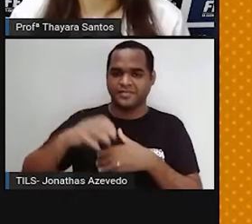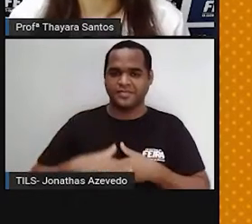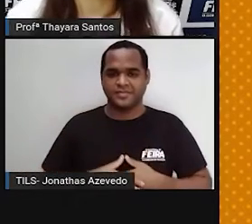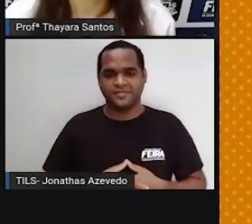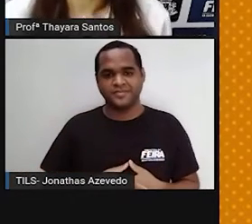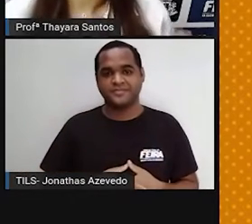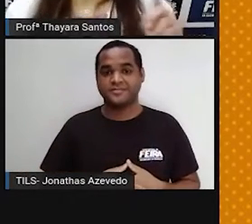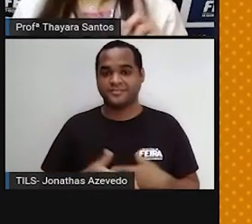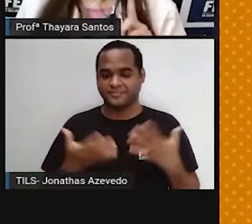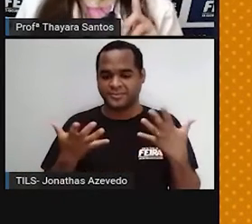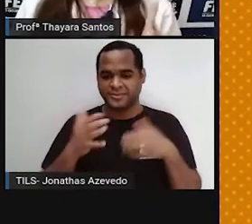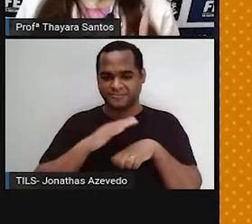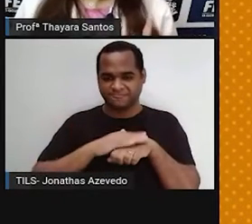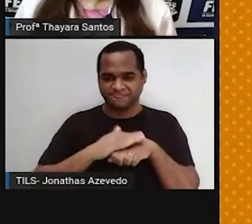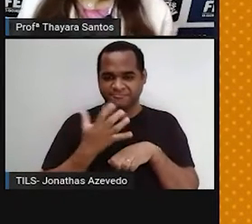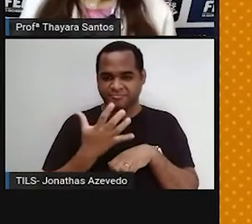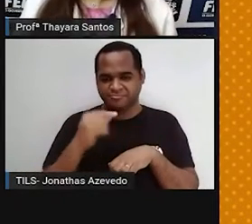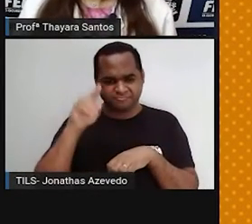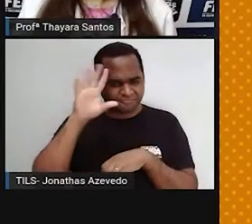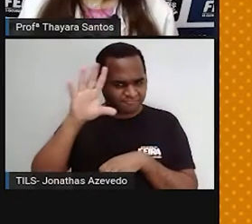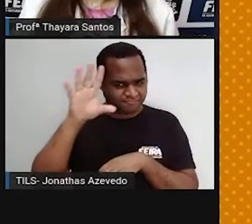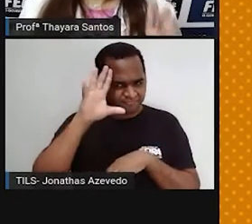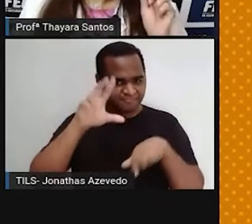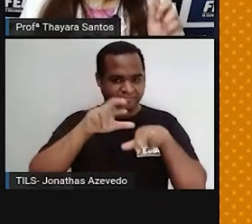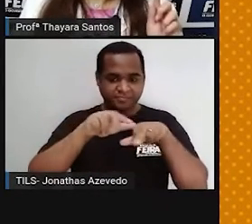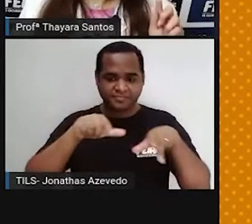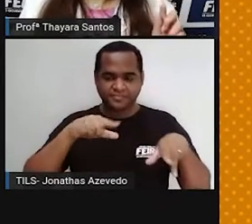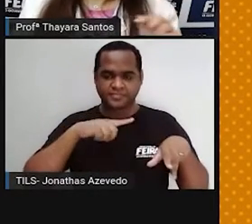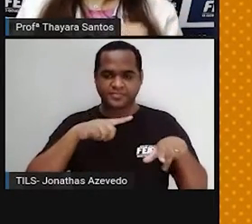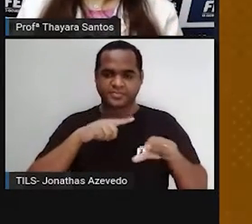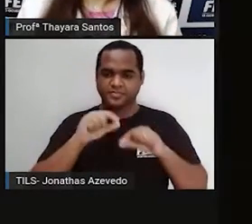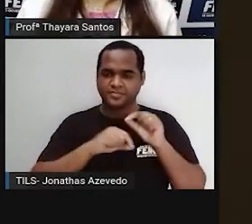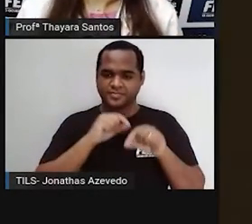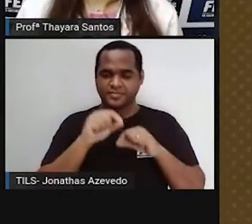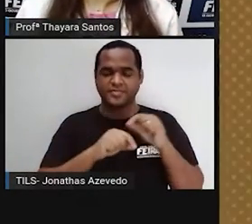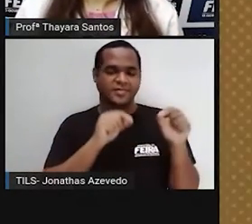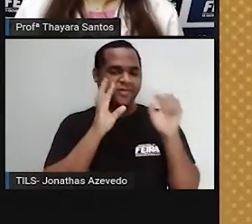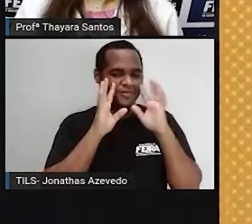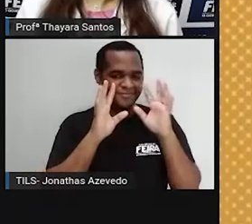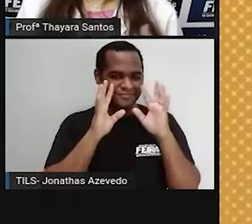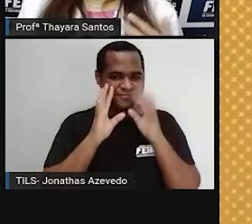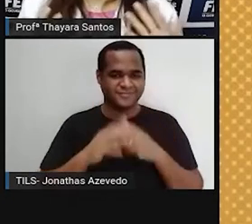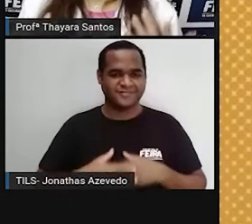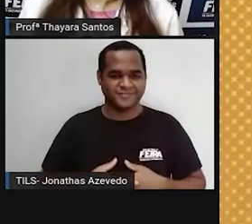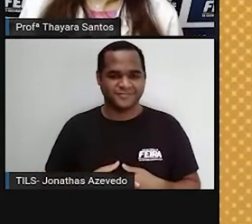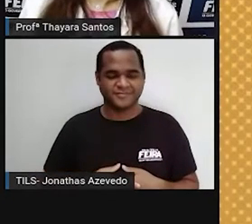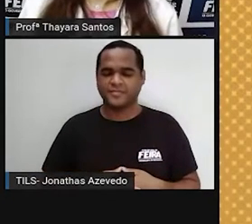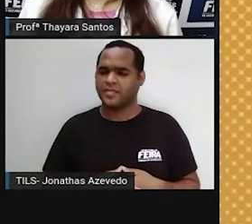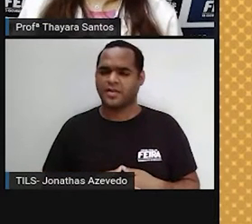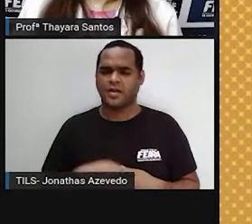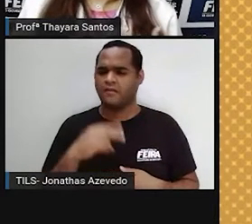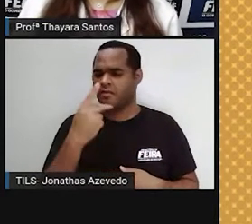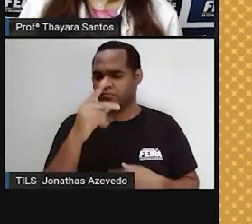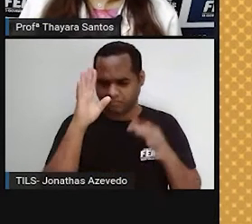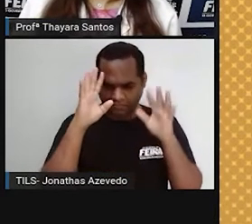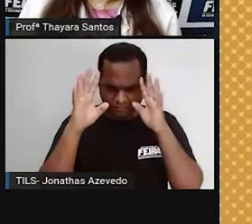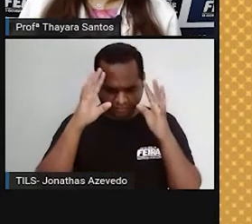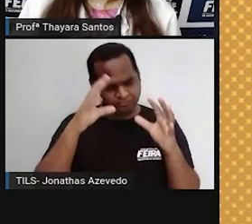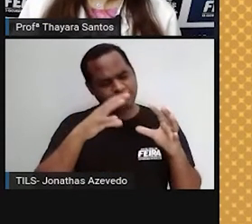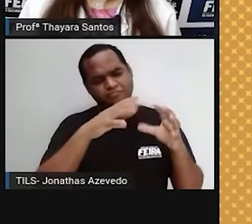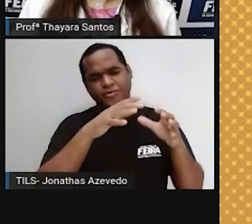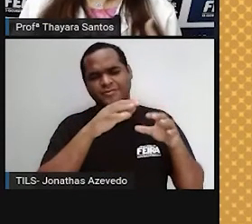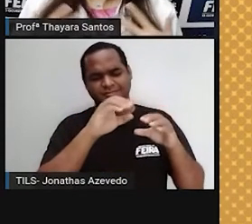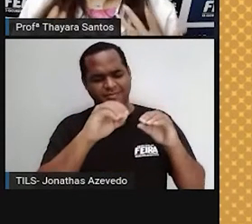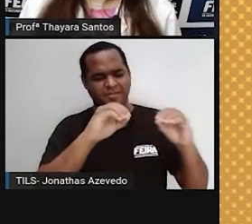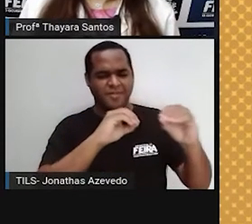Agora eu quero que vocês imaginem uma coisinha aí do outro lado, tá? Presta atenção. Como é que vocês acham que é esse universo?